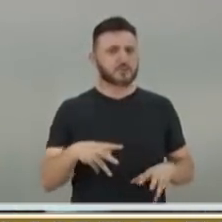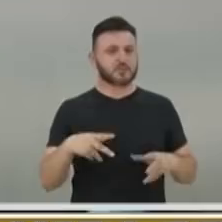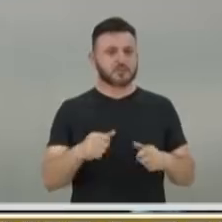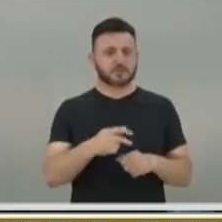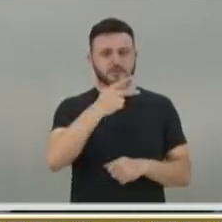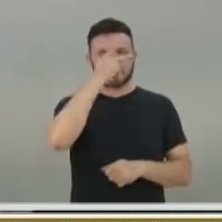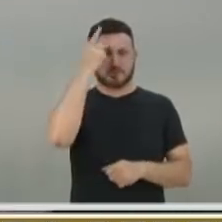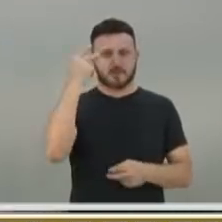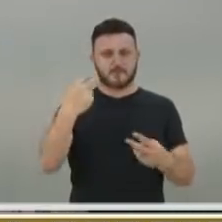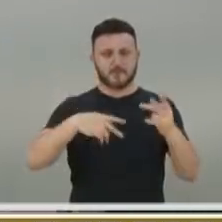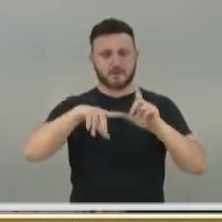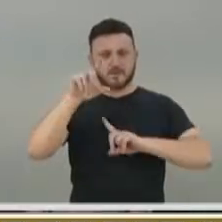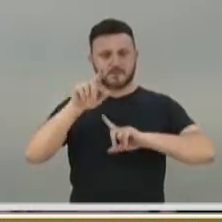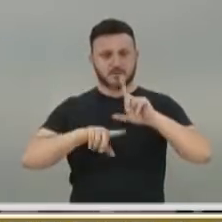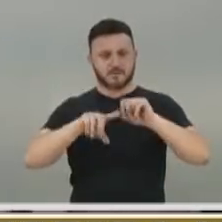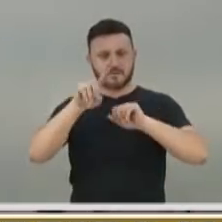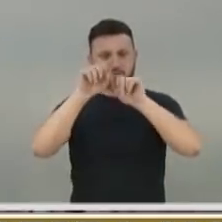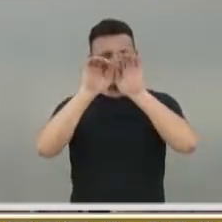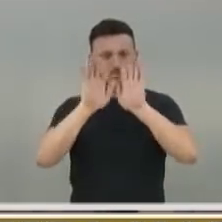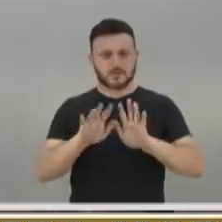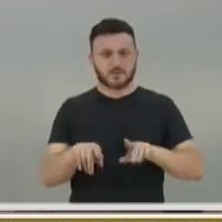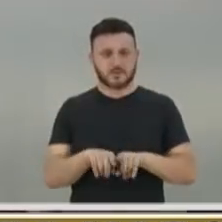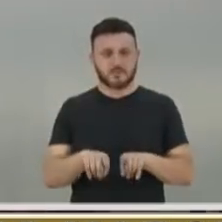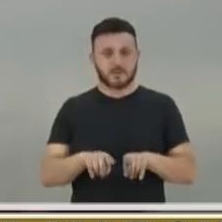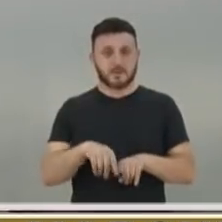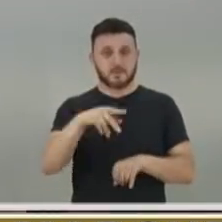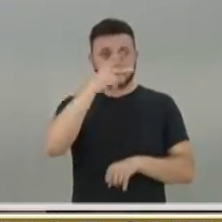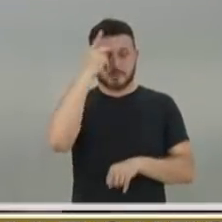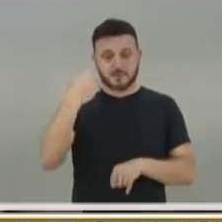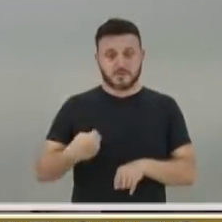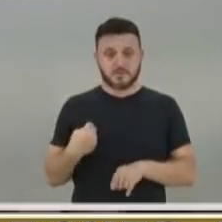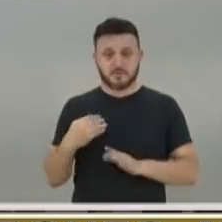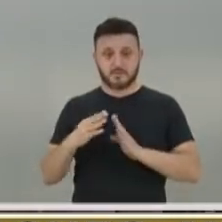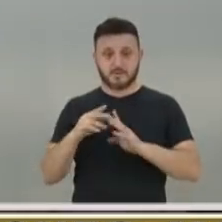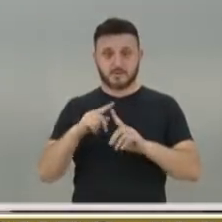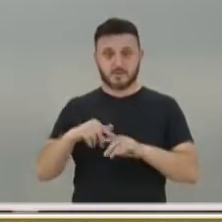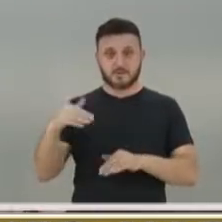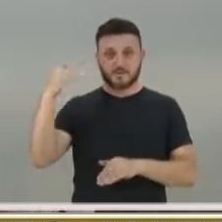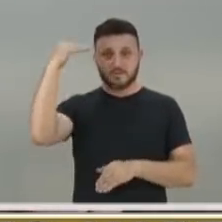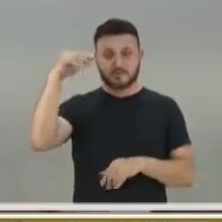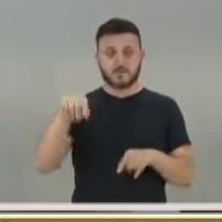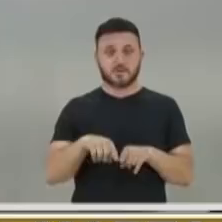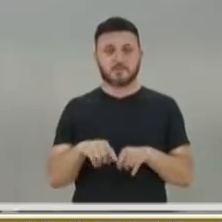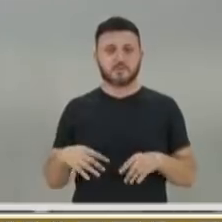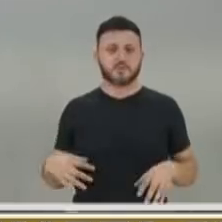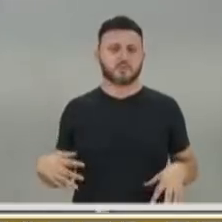acompanham pela TV, as pessoas que estão no santuário, e abençoe